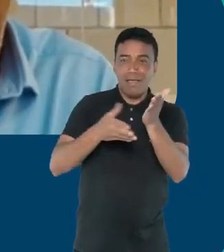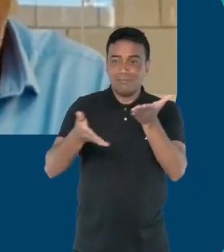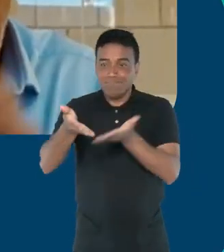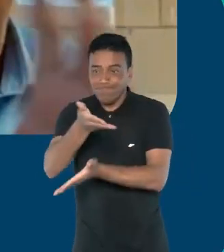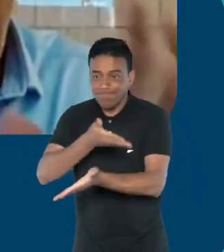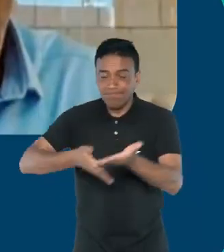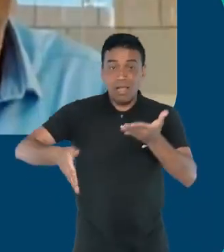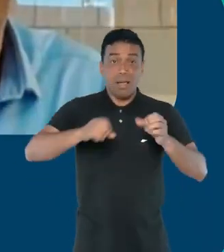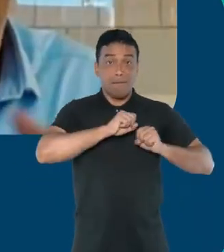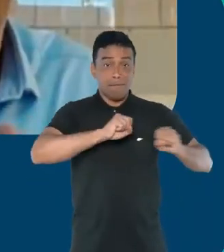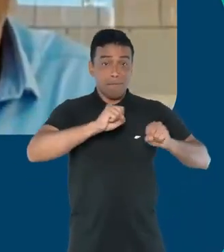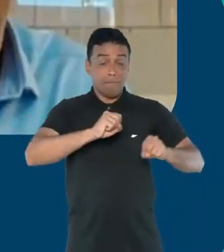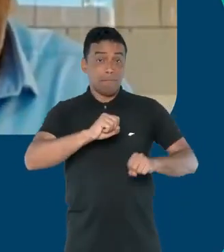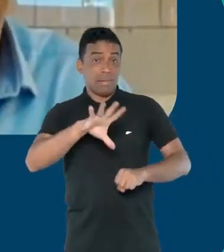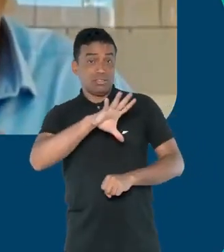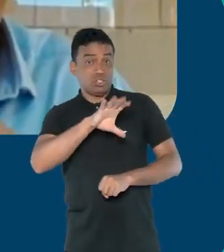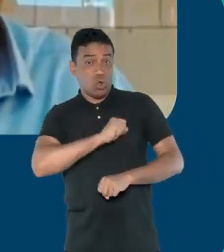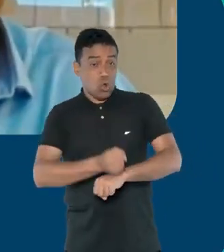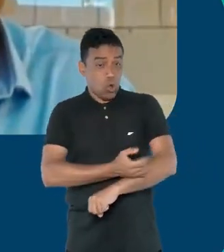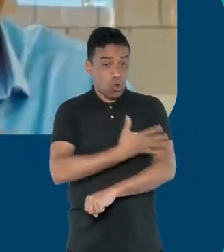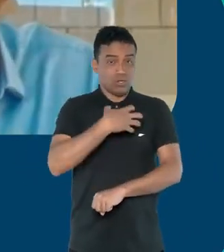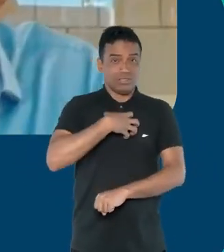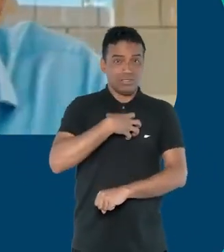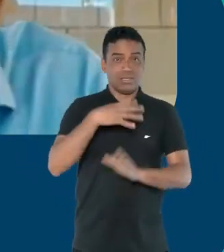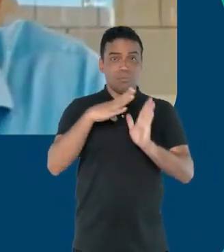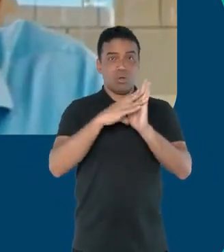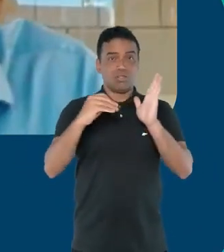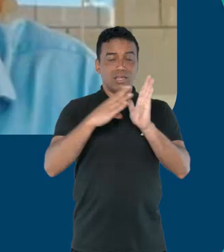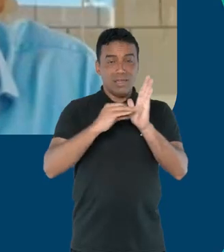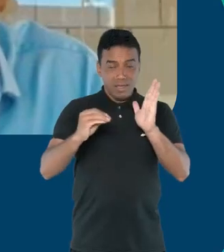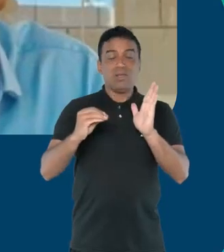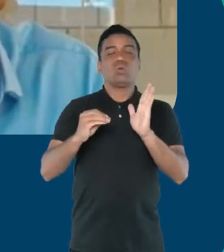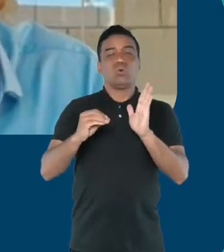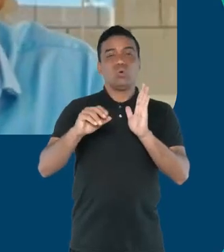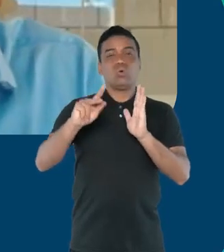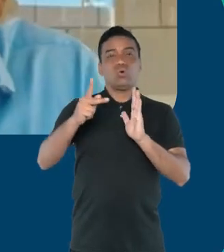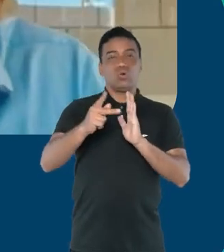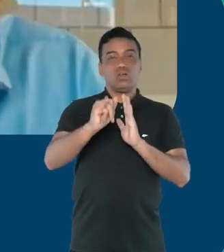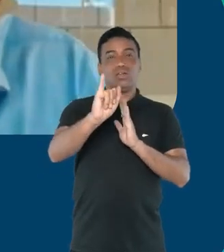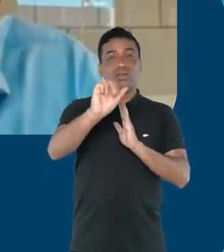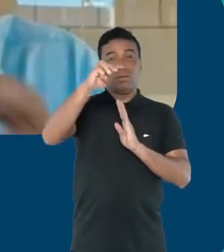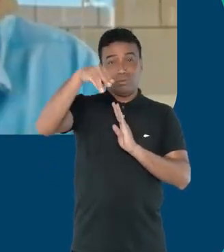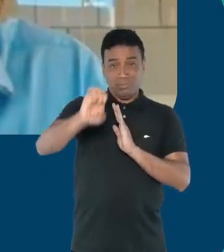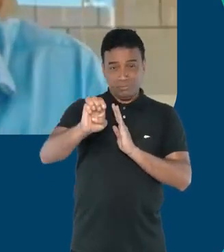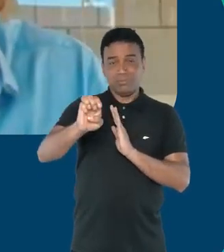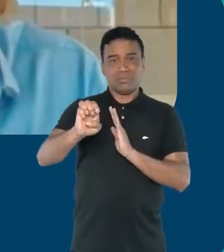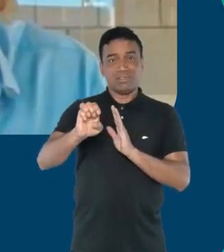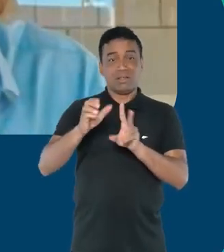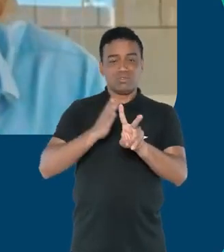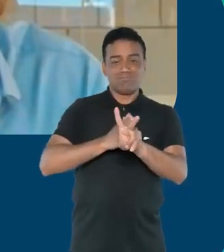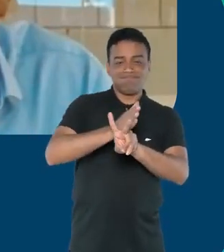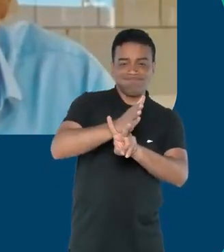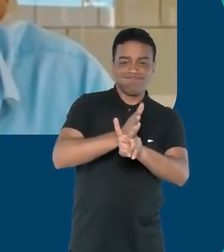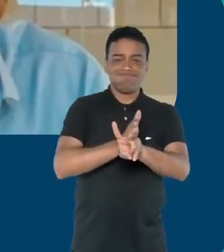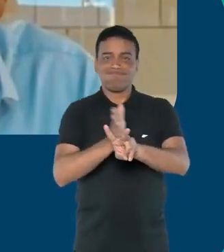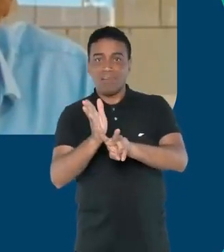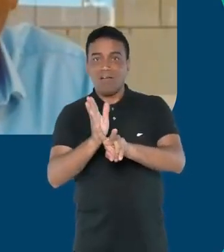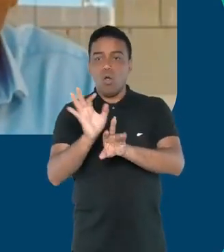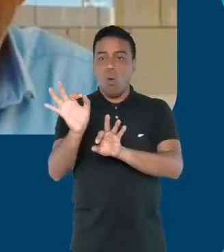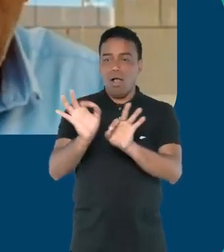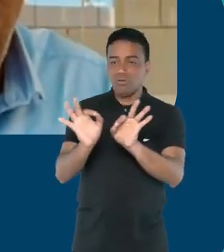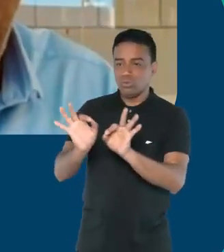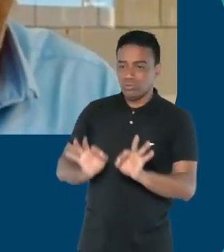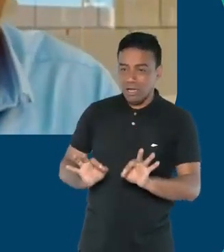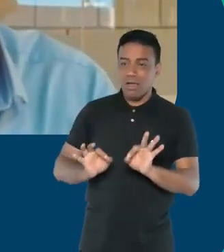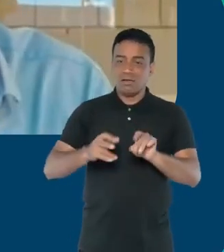dizer que no modelo humeano, as paixões são muito dialéticas nesse sentido, né? Elas vão se ajustando, se regulando.